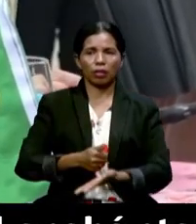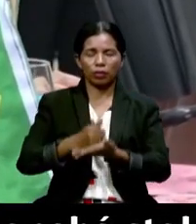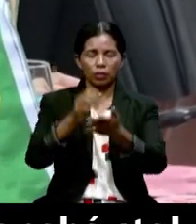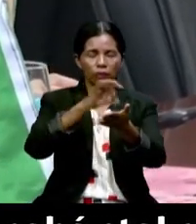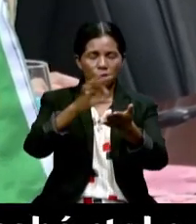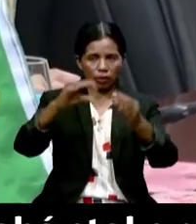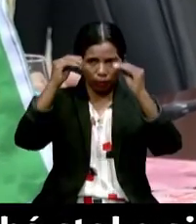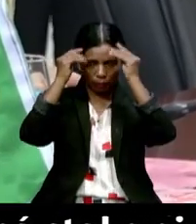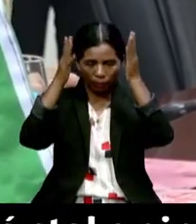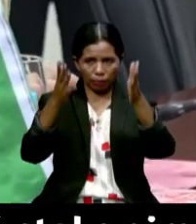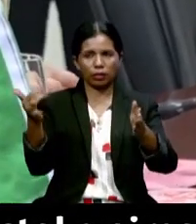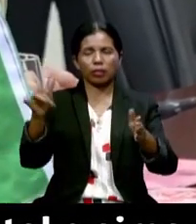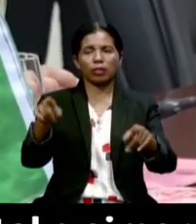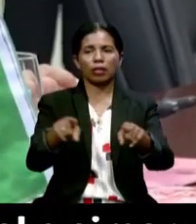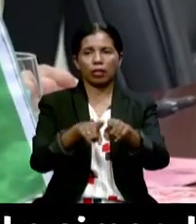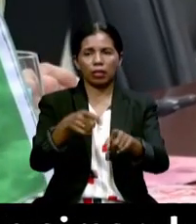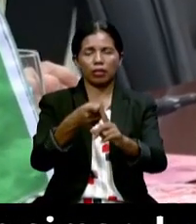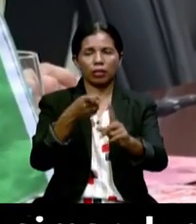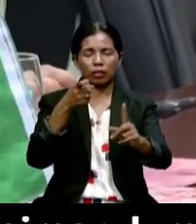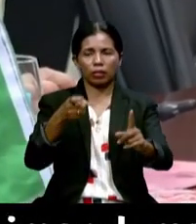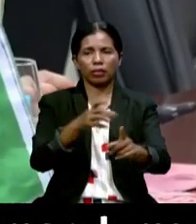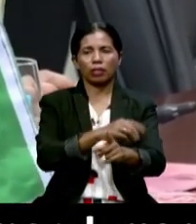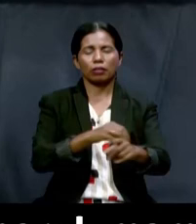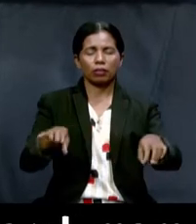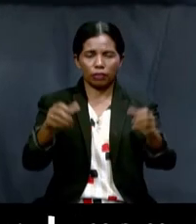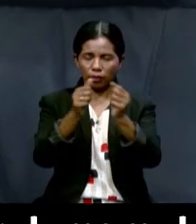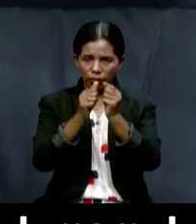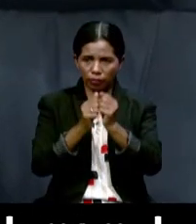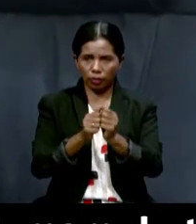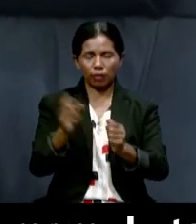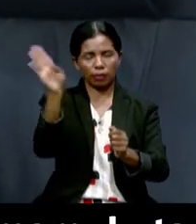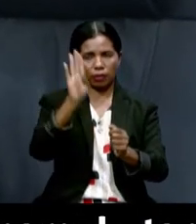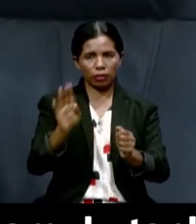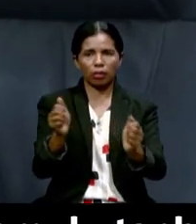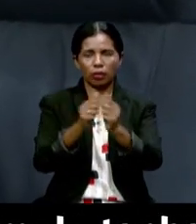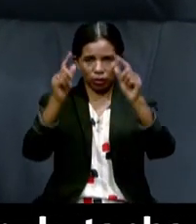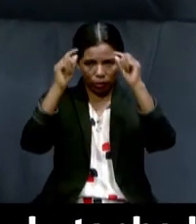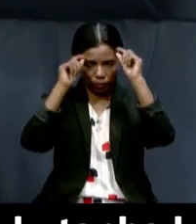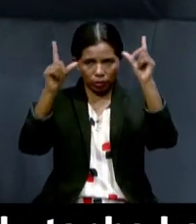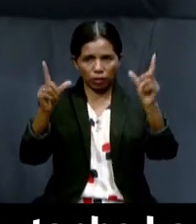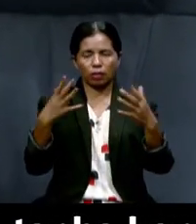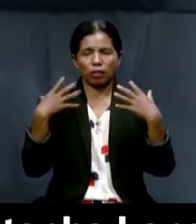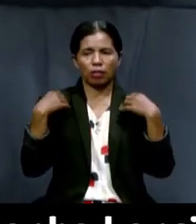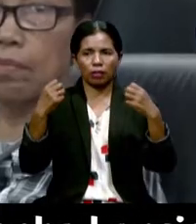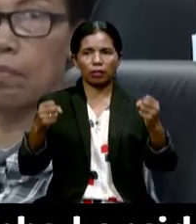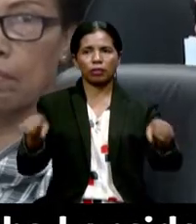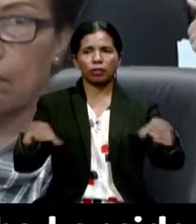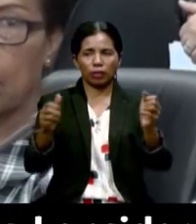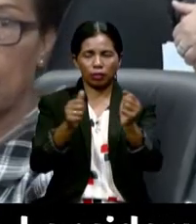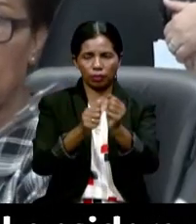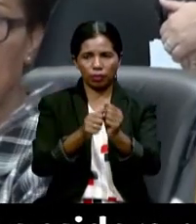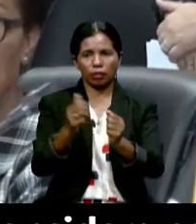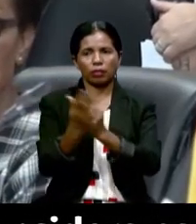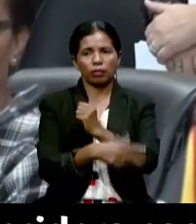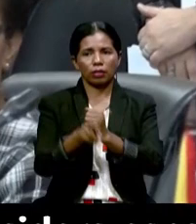para professor Sirané Hanesan Parte e da Rússia retorna a cooperação entre Brasil e Timor-Leste, onde reforça a luta em cooperação bilateral